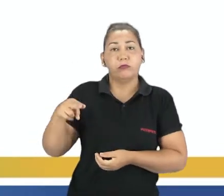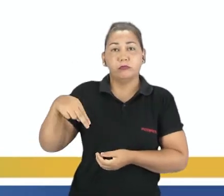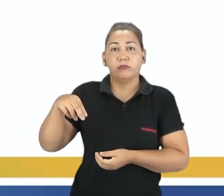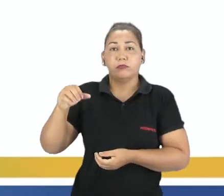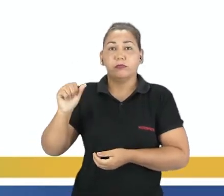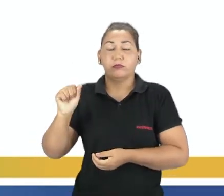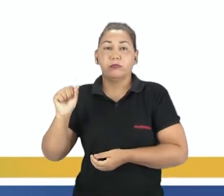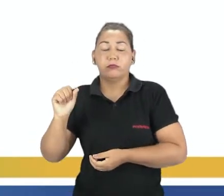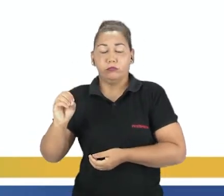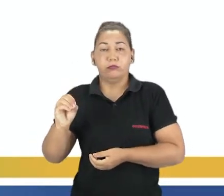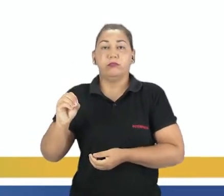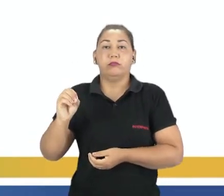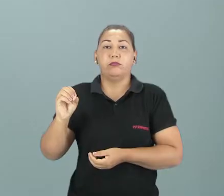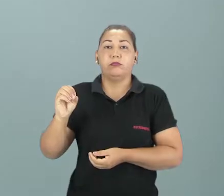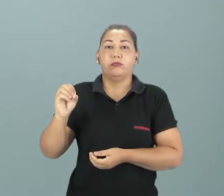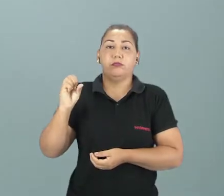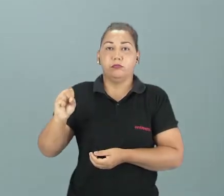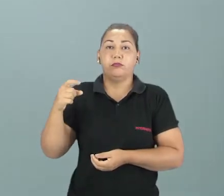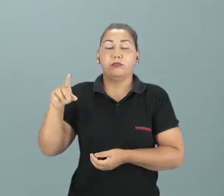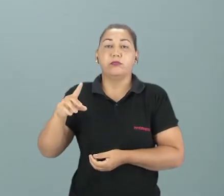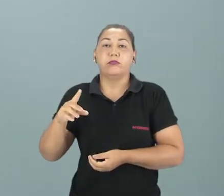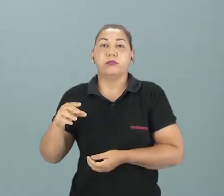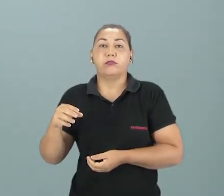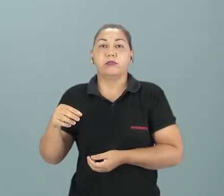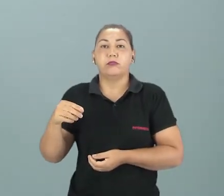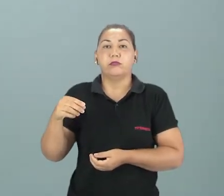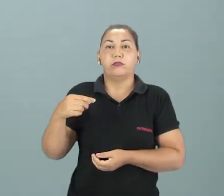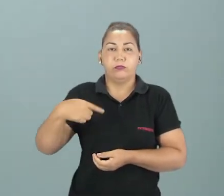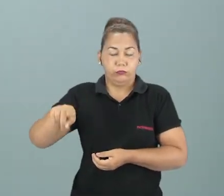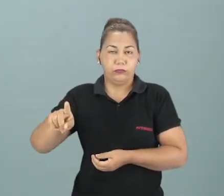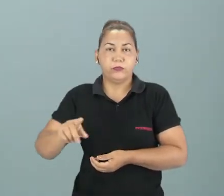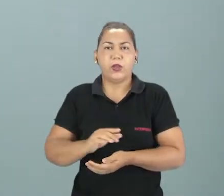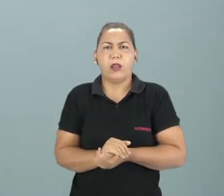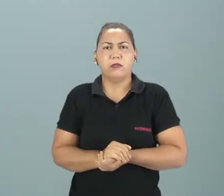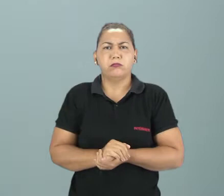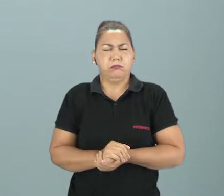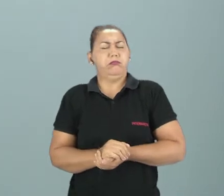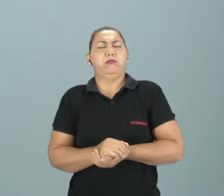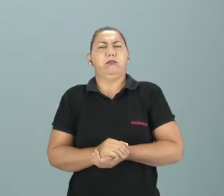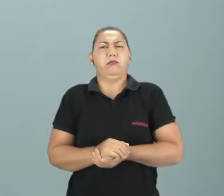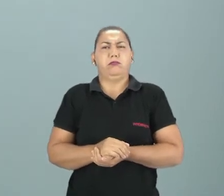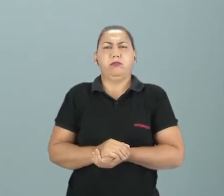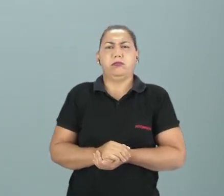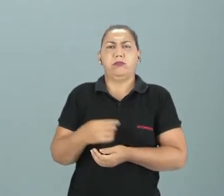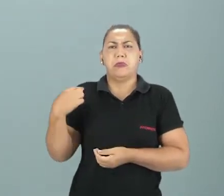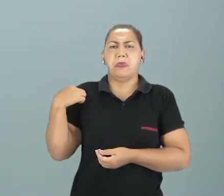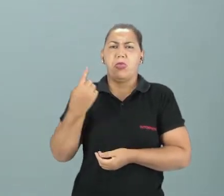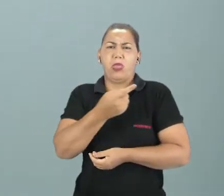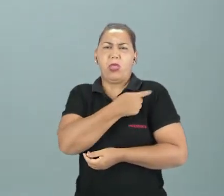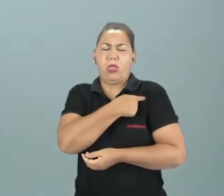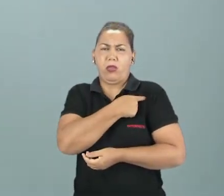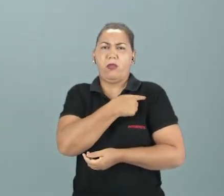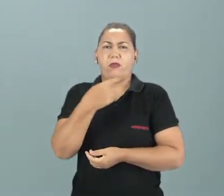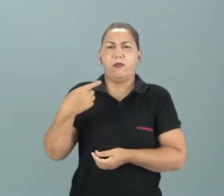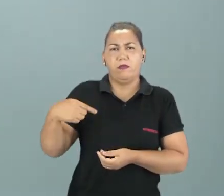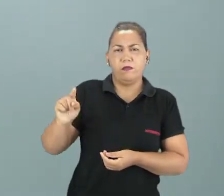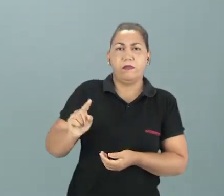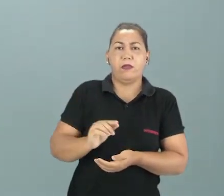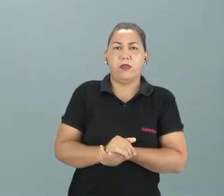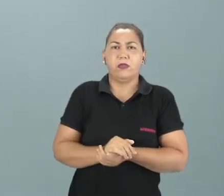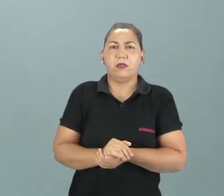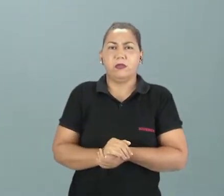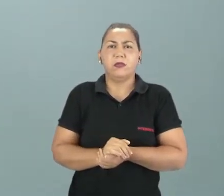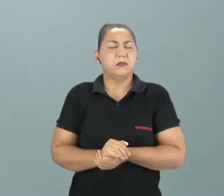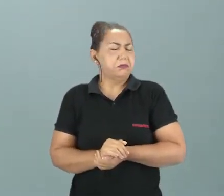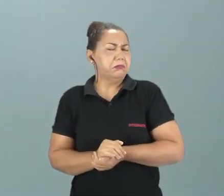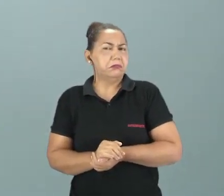assim? Será que há problema de concordância nesta frase? Vamos ver como esta frase ficaria se fosse escrita de uma